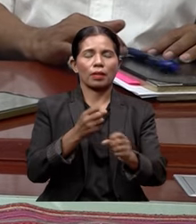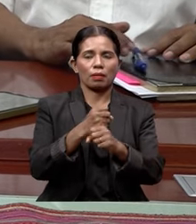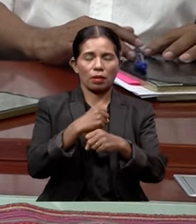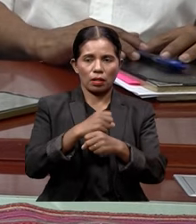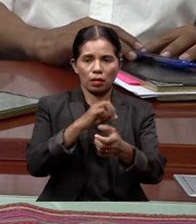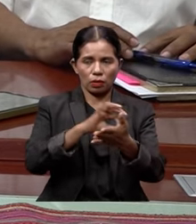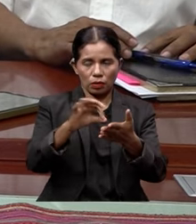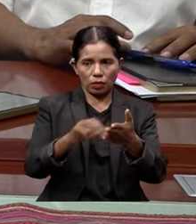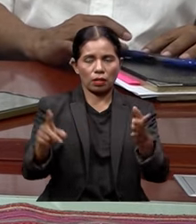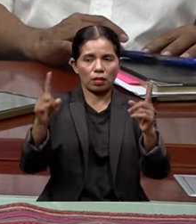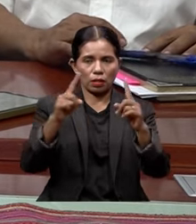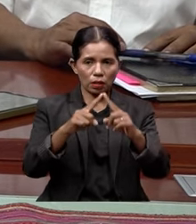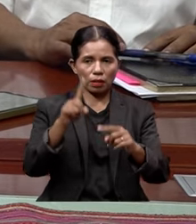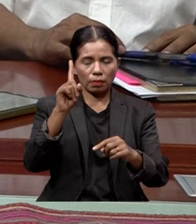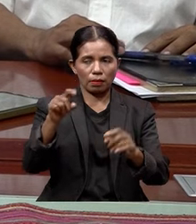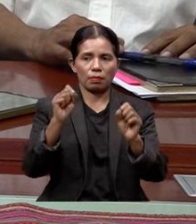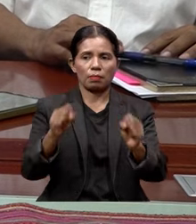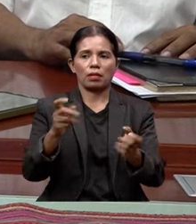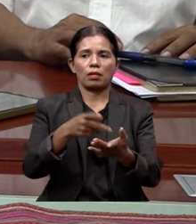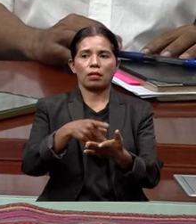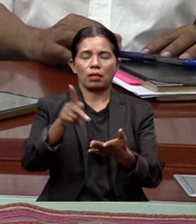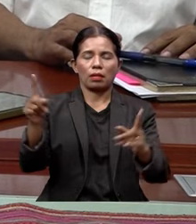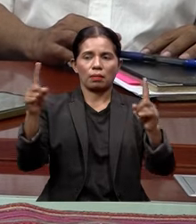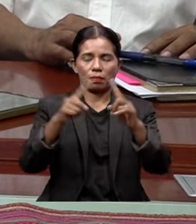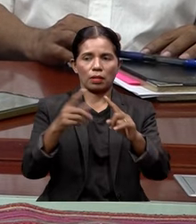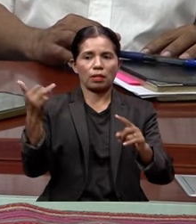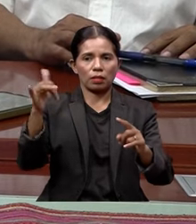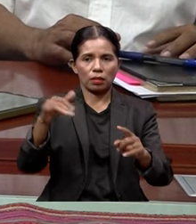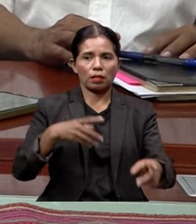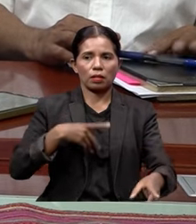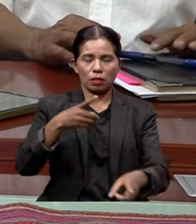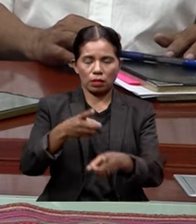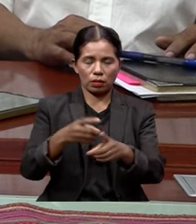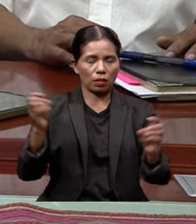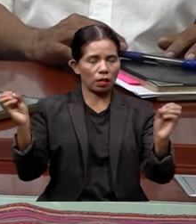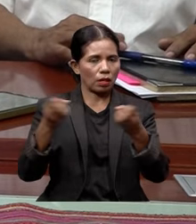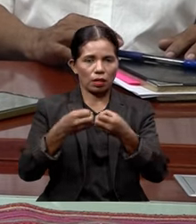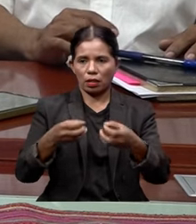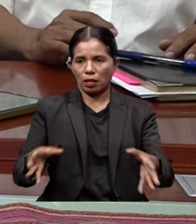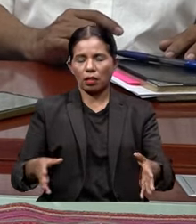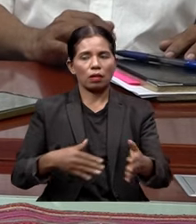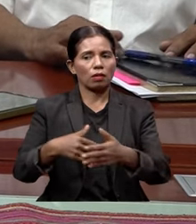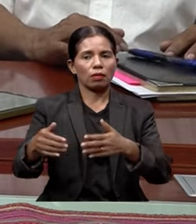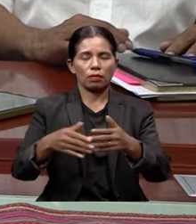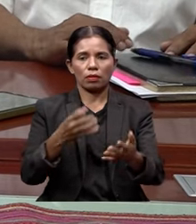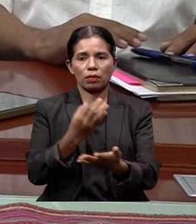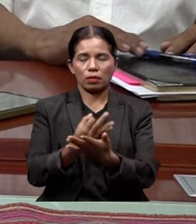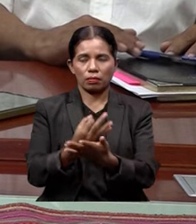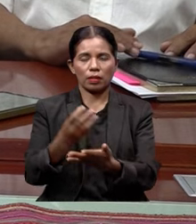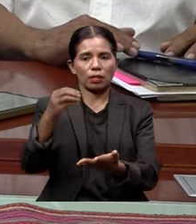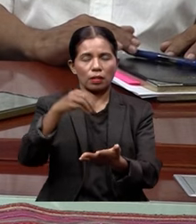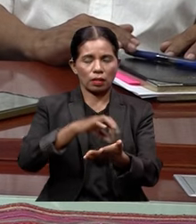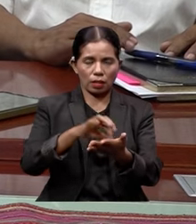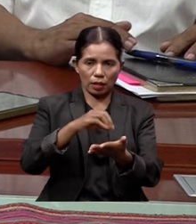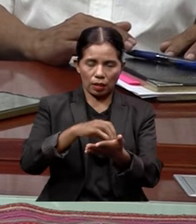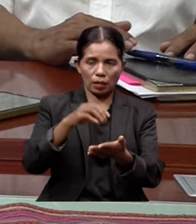ainda, belé pagamento vai ser. Cada direito não é lá, conforme o orçamento previsto.